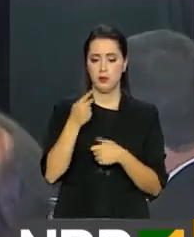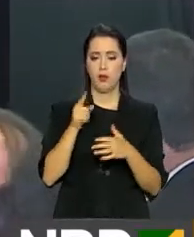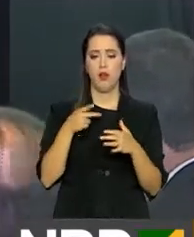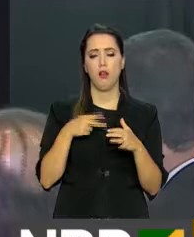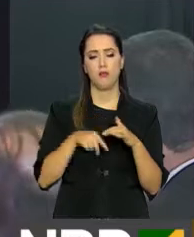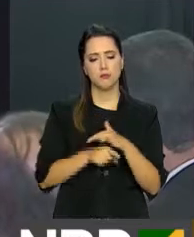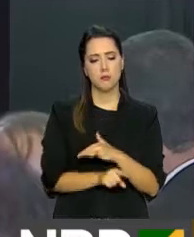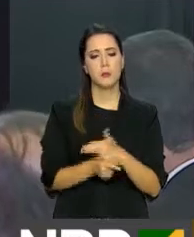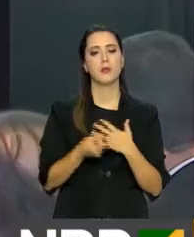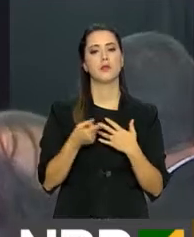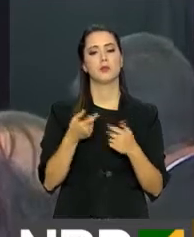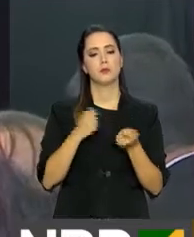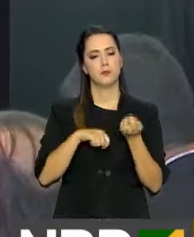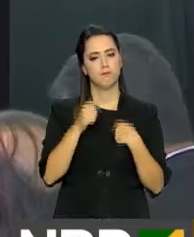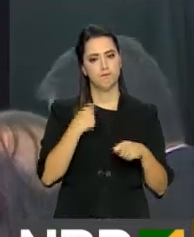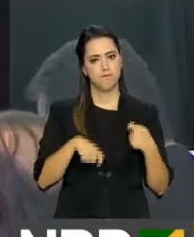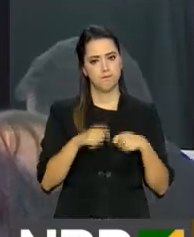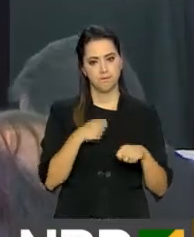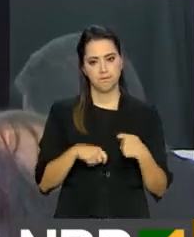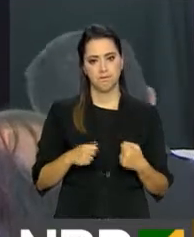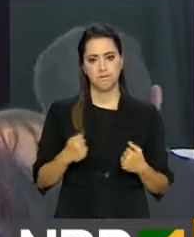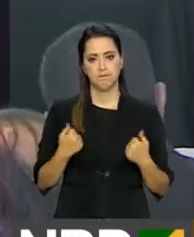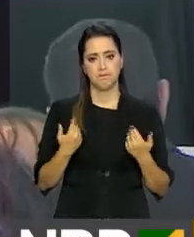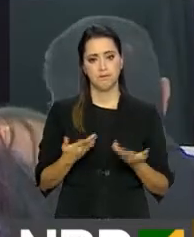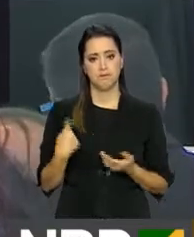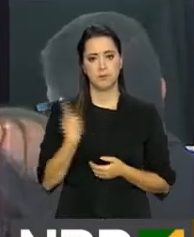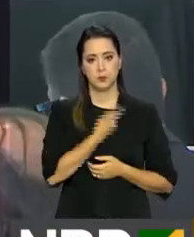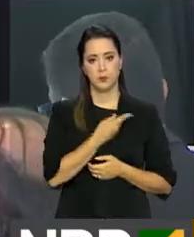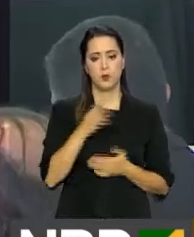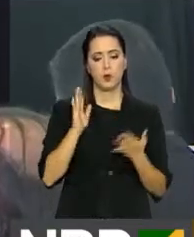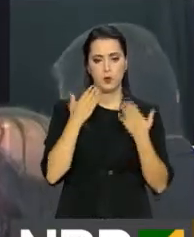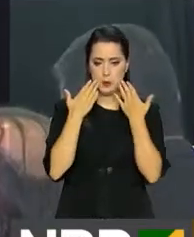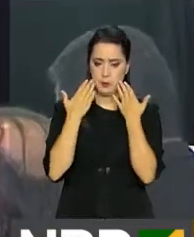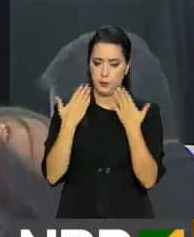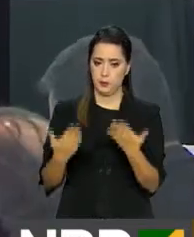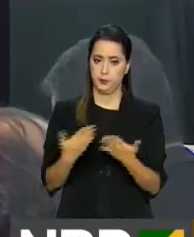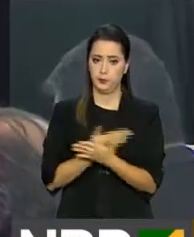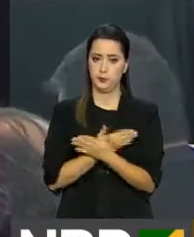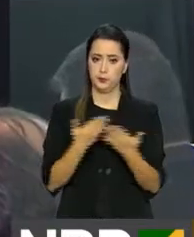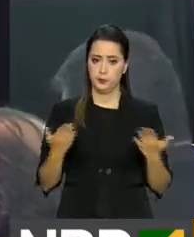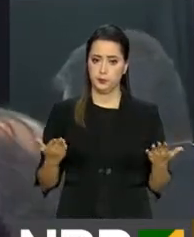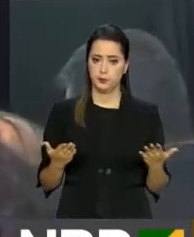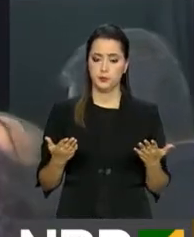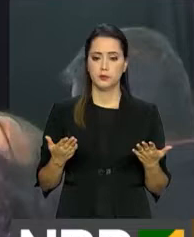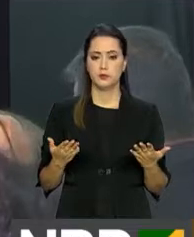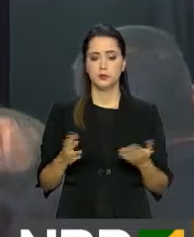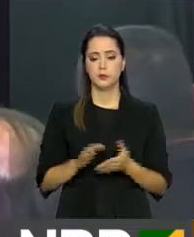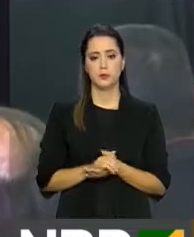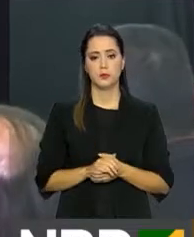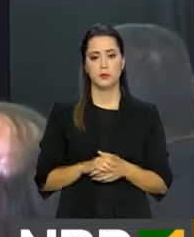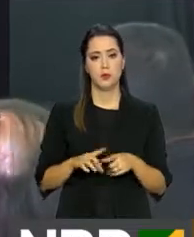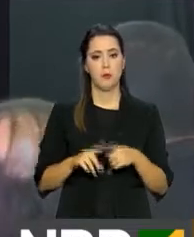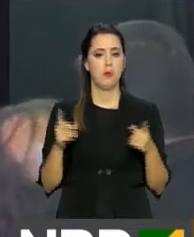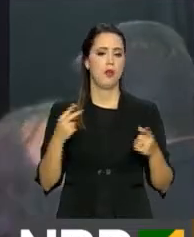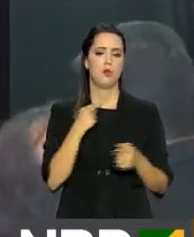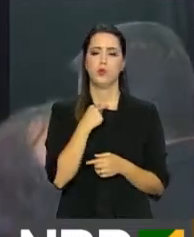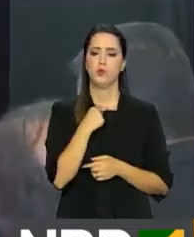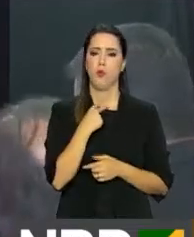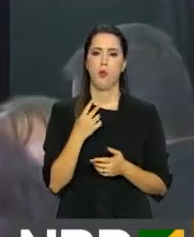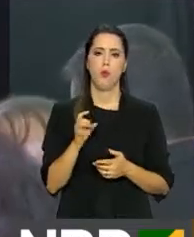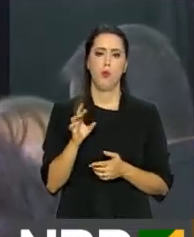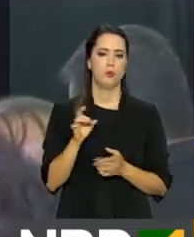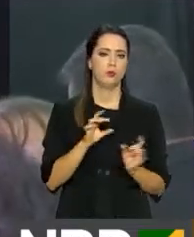sobre esses aspectos a econômico que nós estamos aqui mencionado mas eu não posso